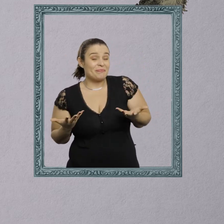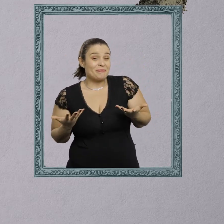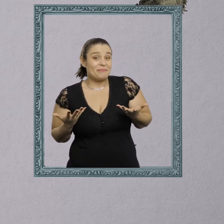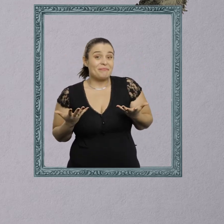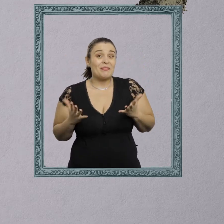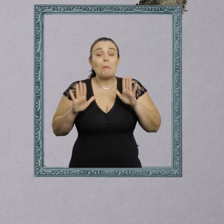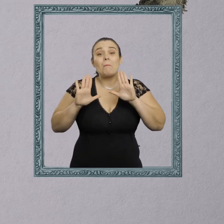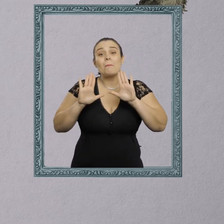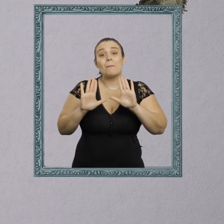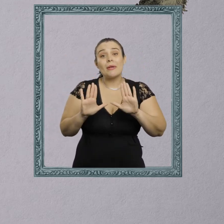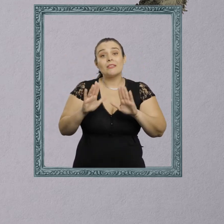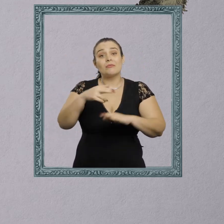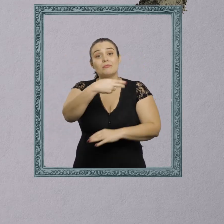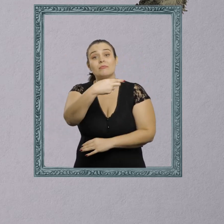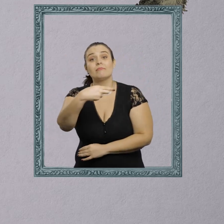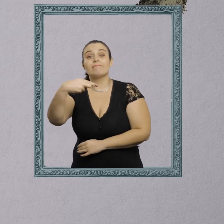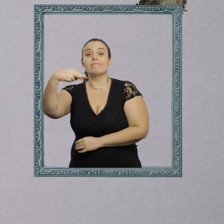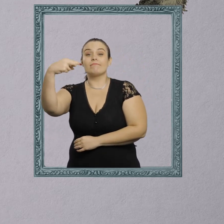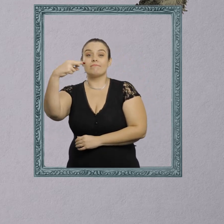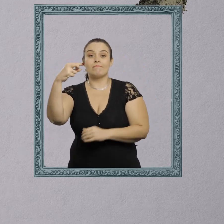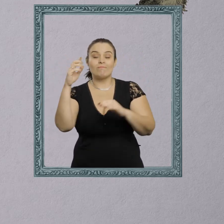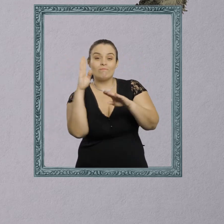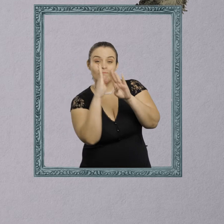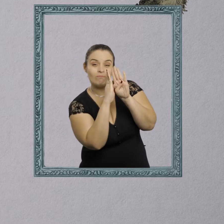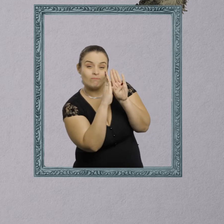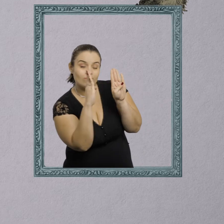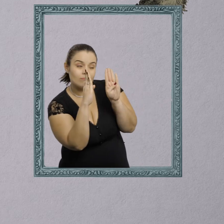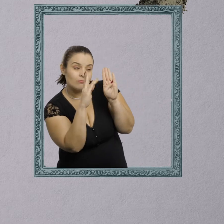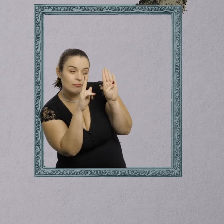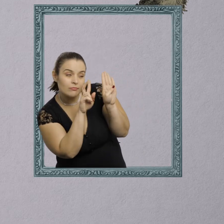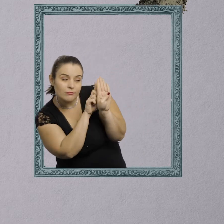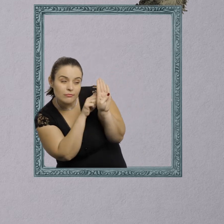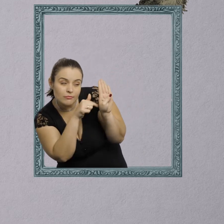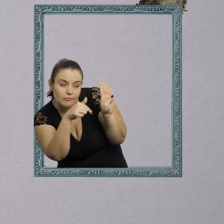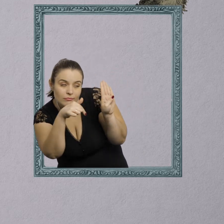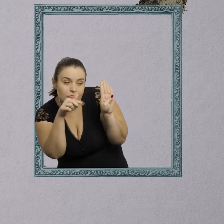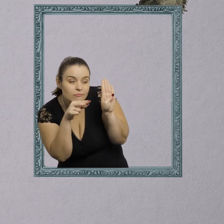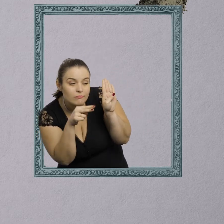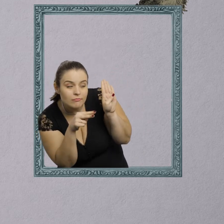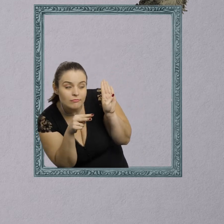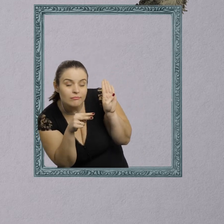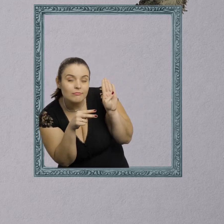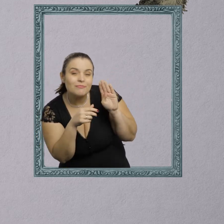Enquanto isso, Peter Pan espiava tudo pela janela.